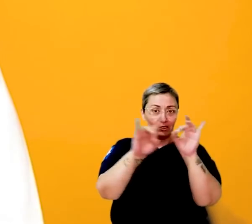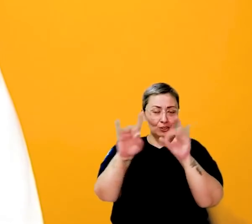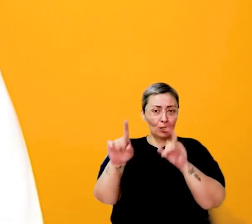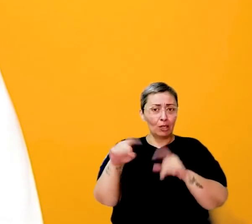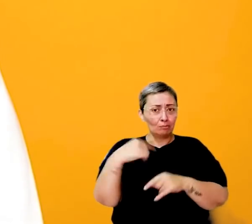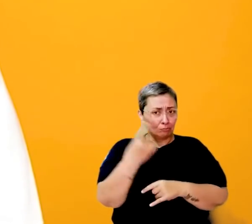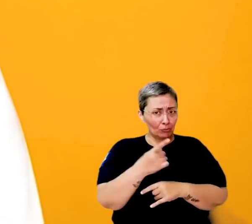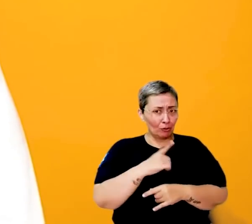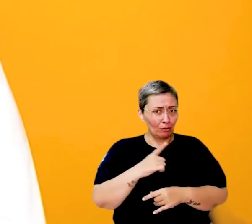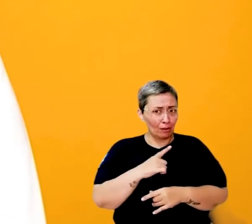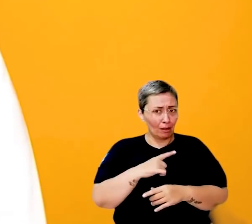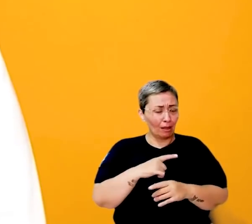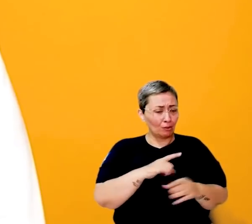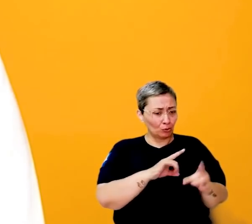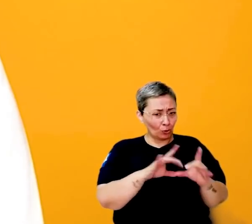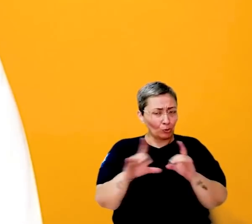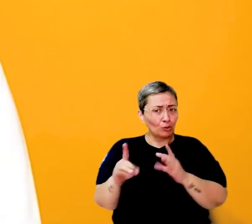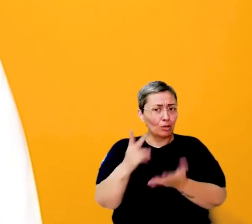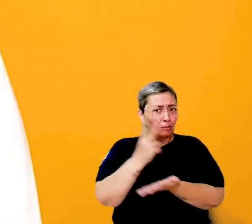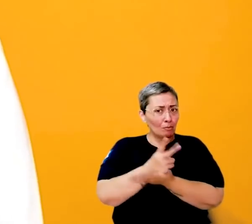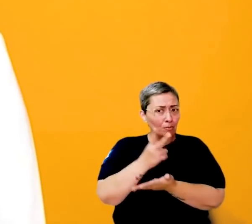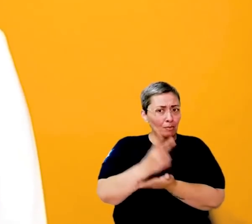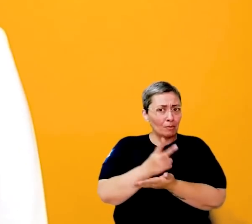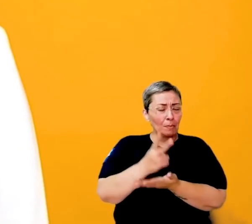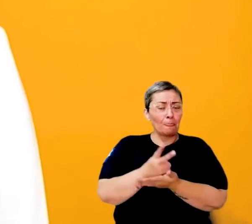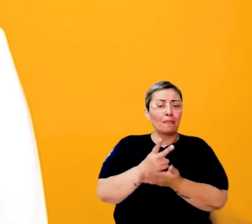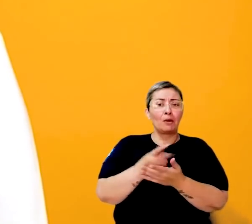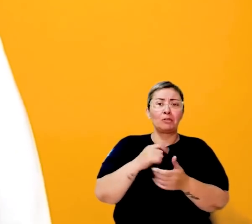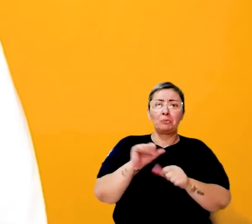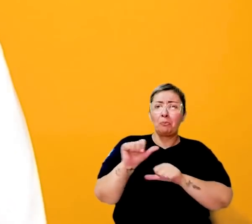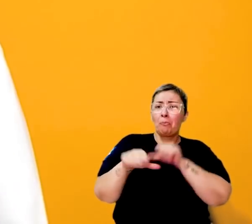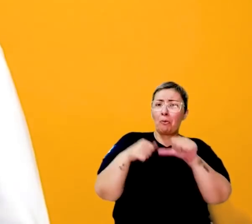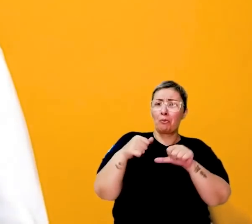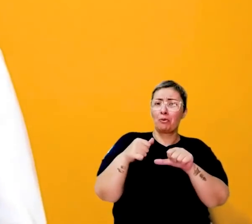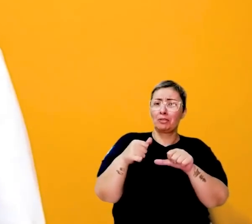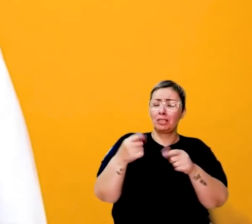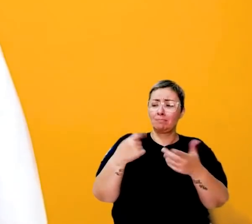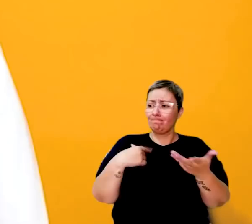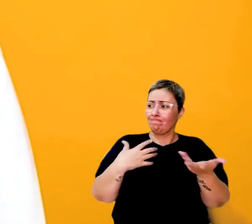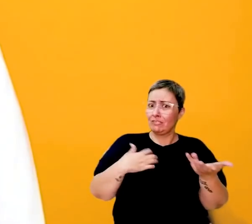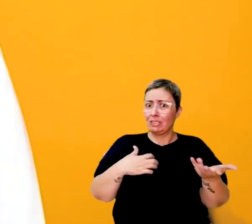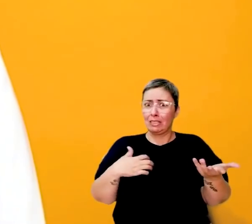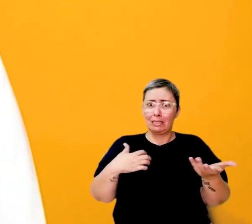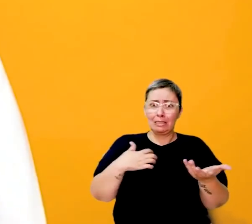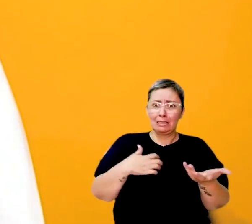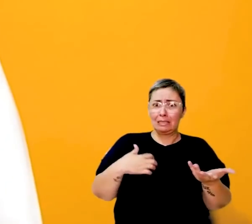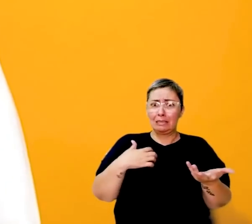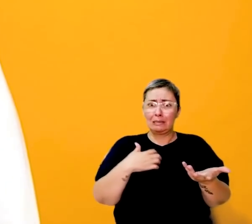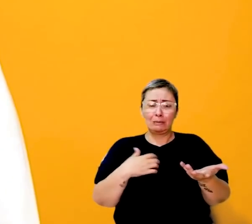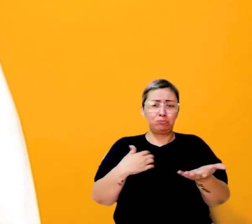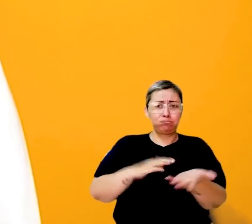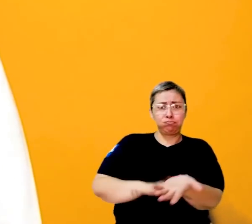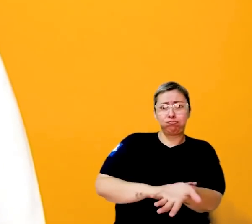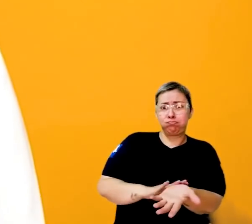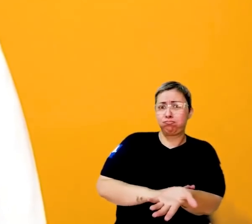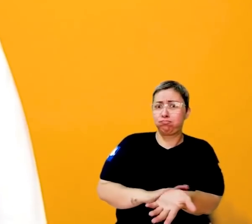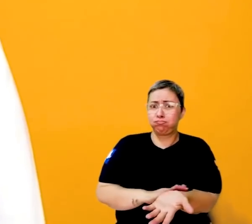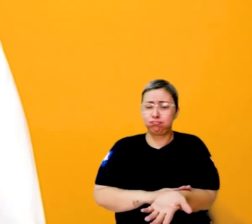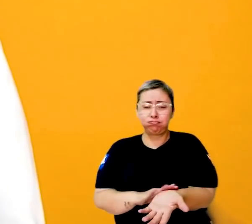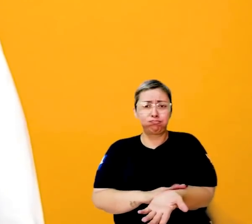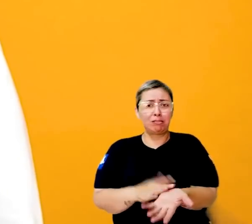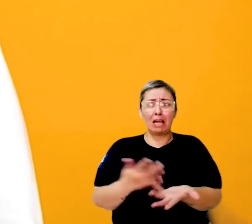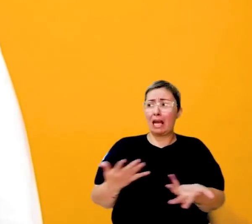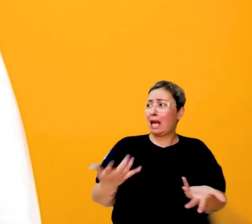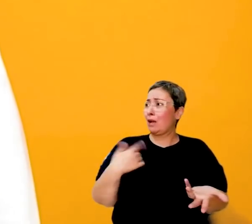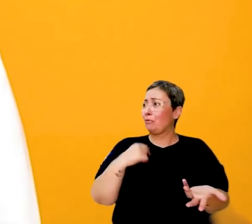rotina todos os dias. Quando a nossa rotina é alterada, tudo muda, Nós ficamos um pouco irritados.